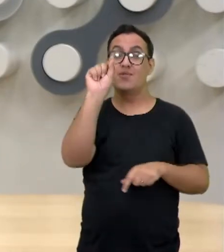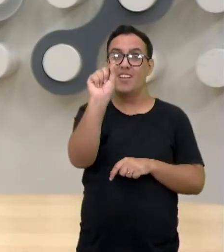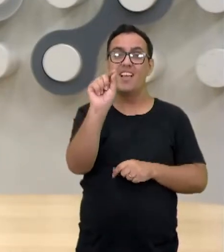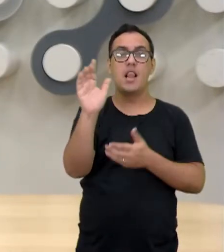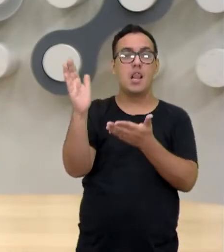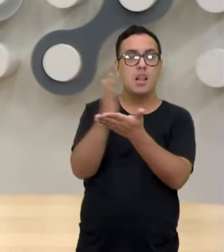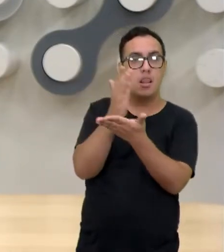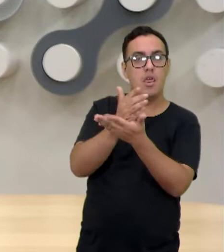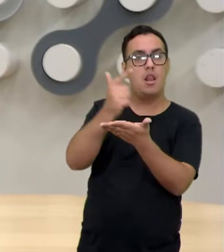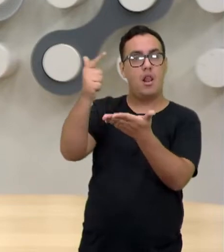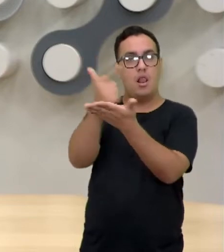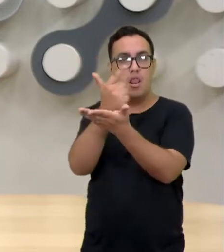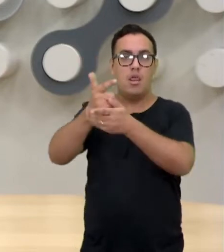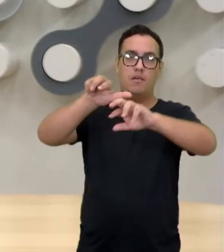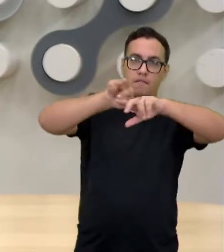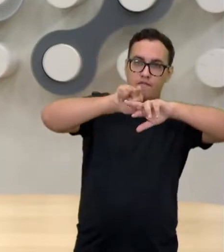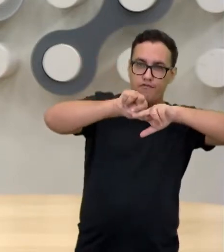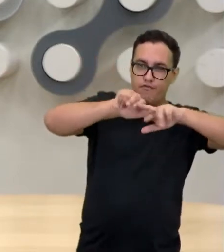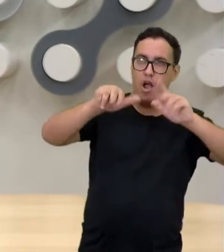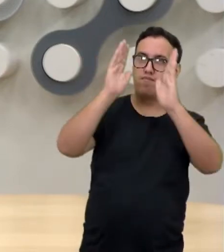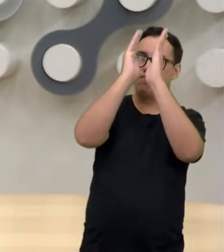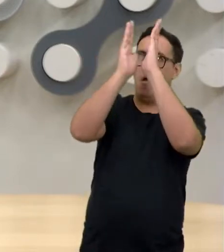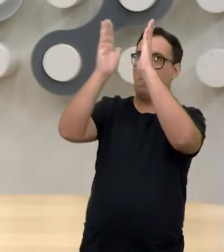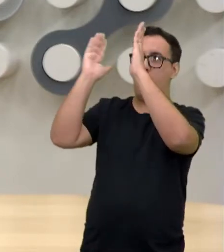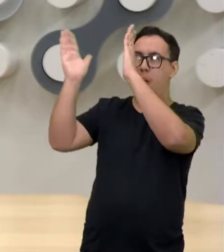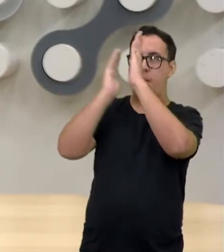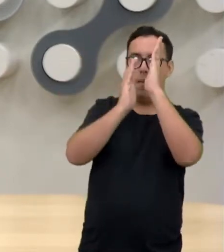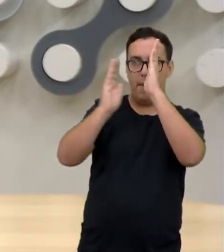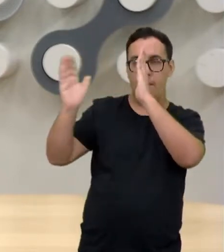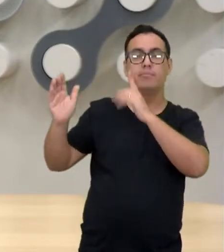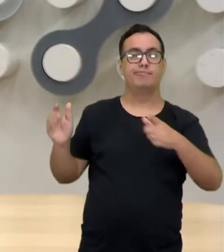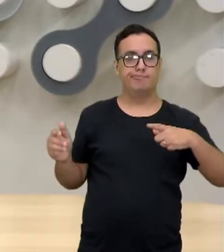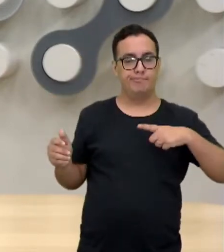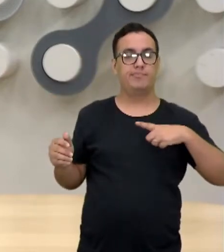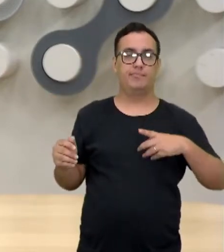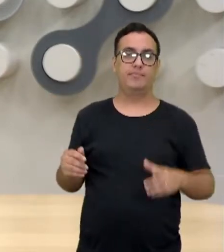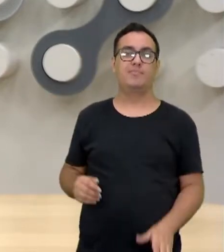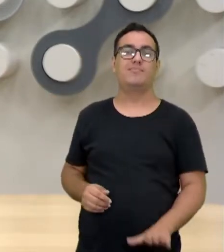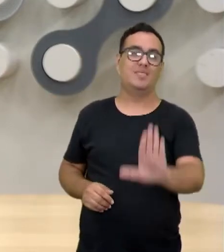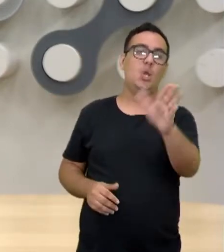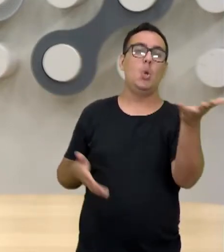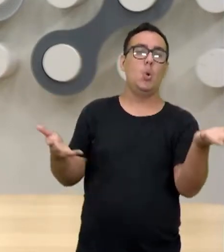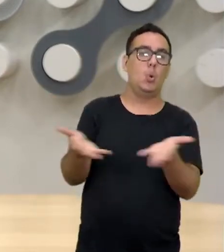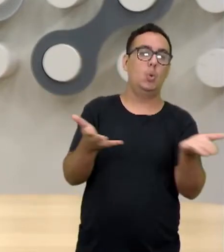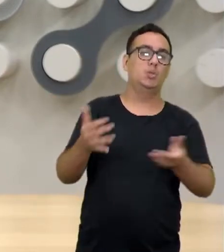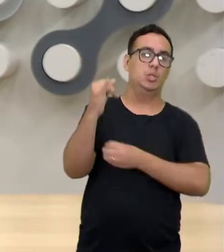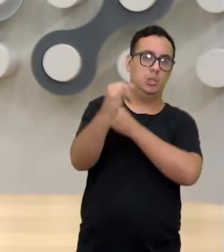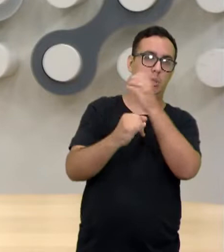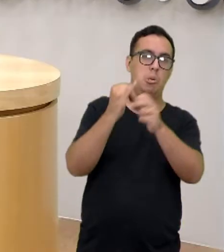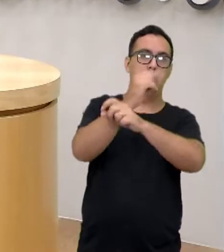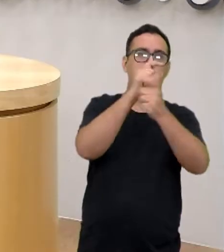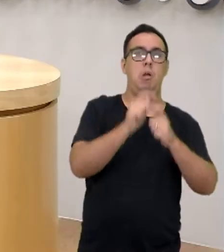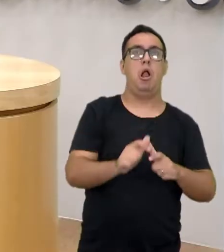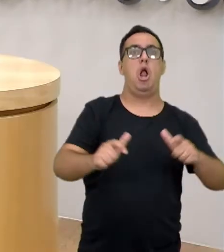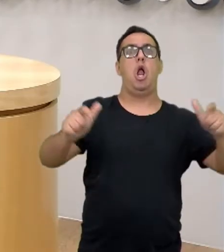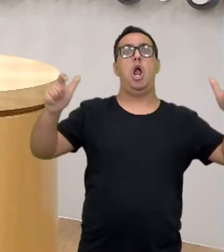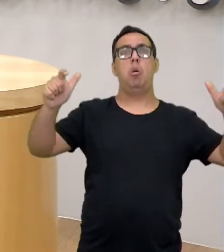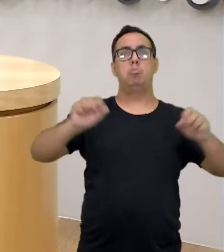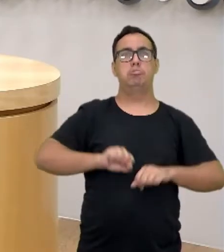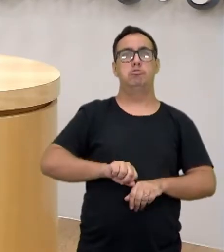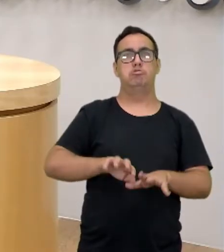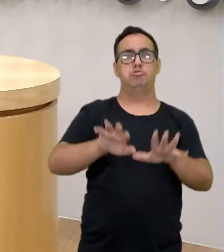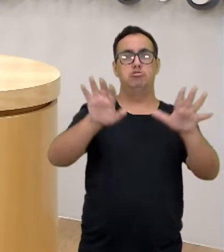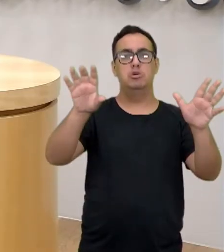enciclopédias e em livros, né? Mas hoje, com o advento da internet, com a popularização da internet, com os chips